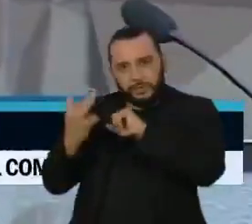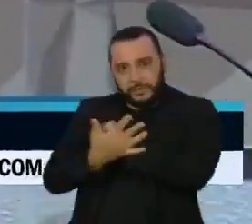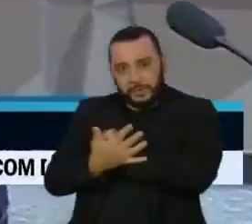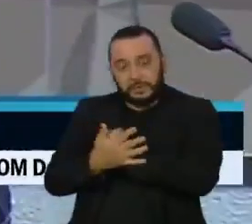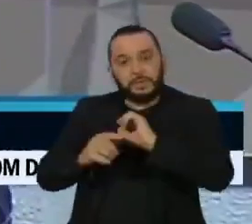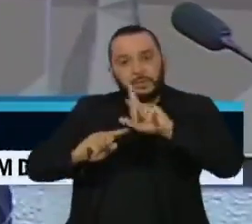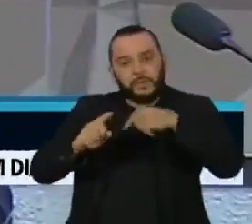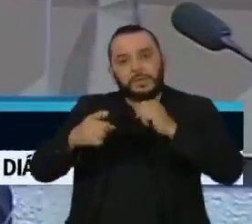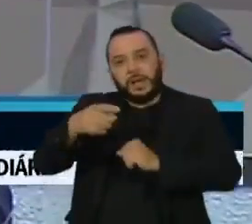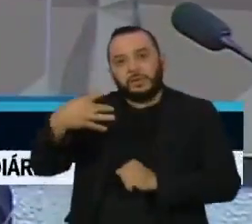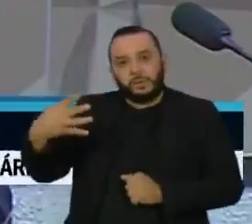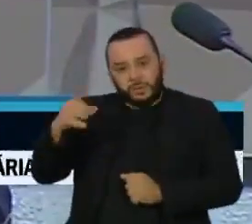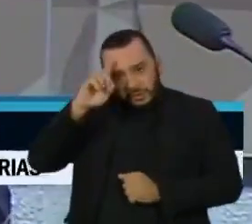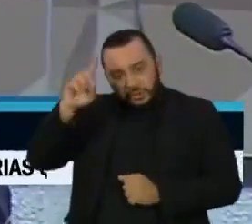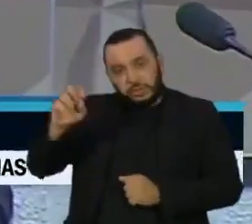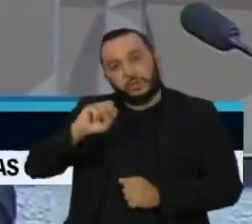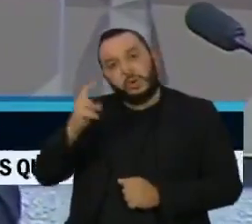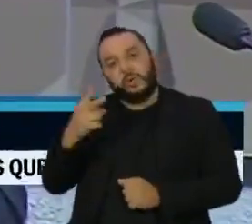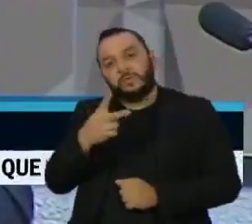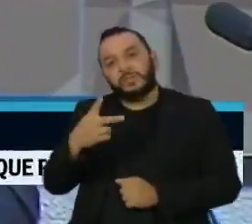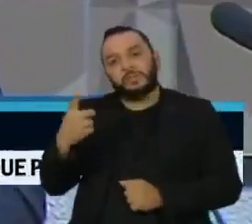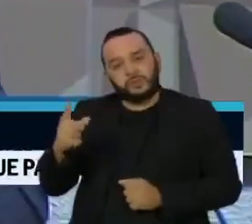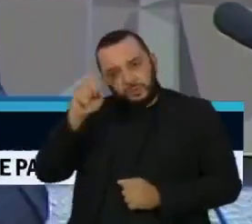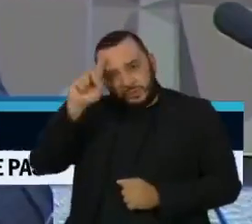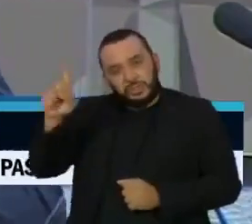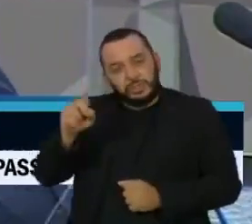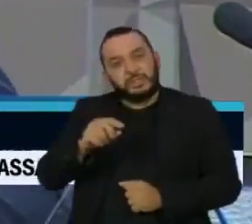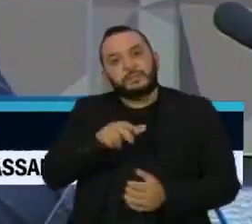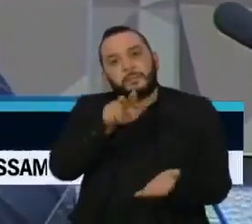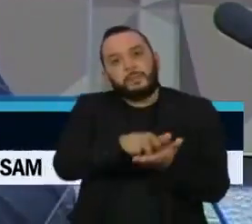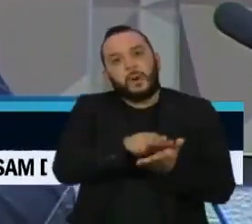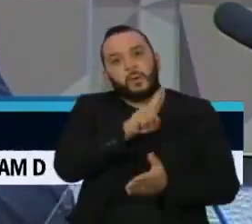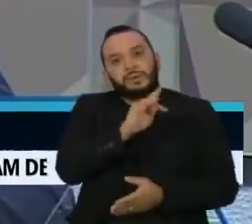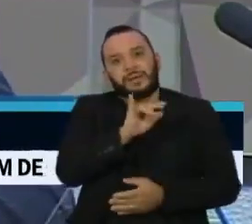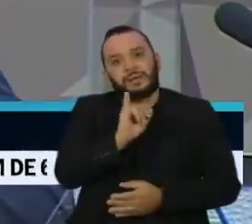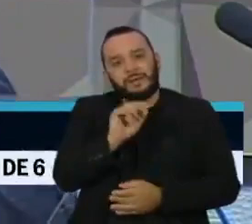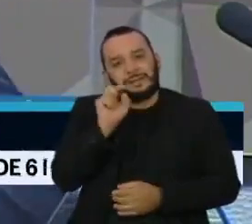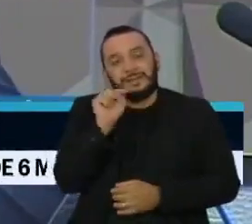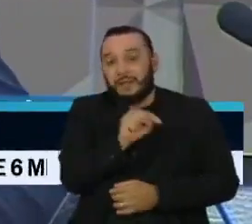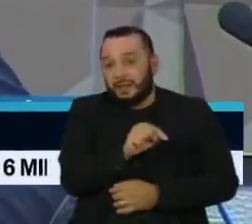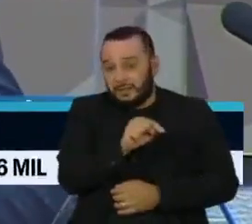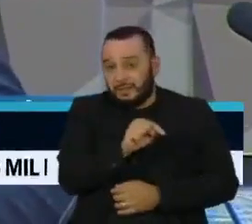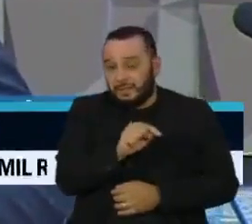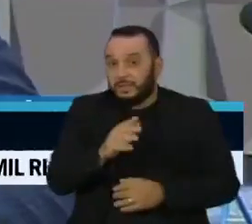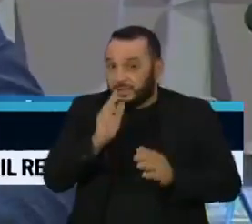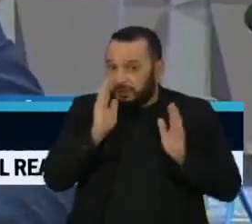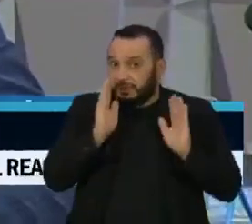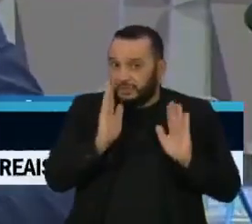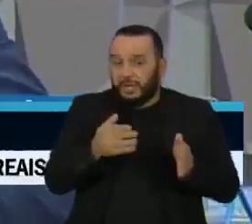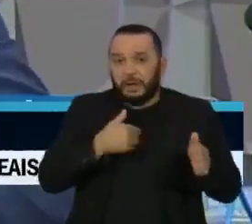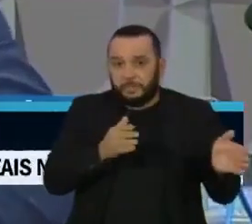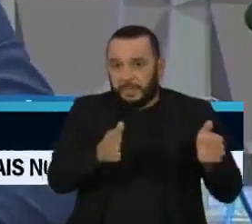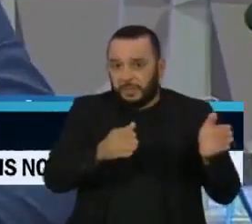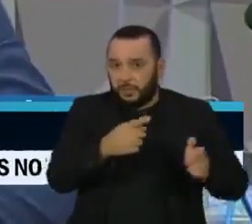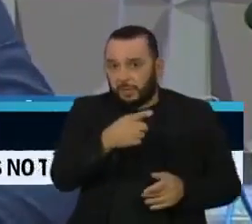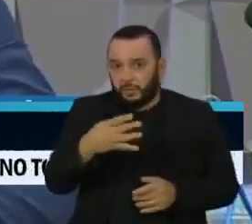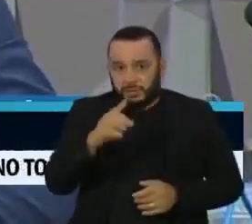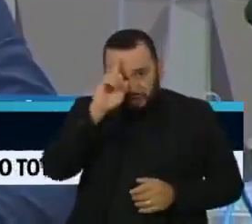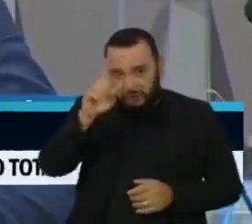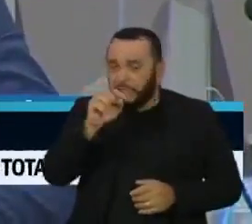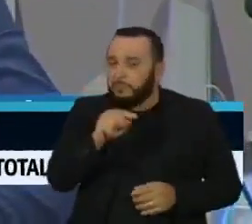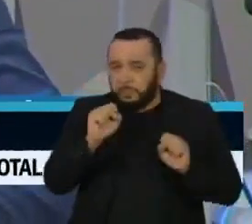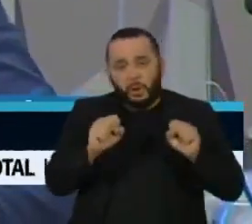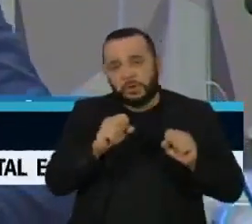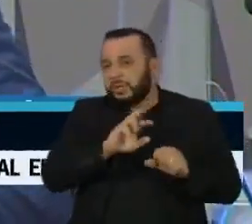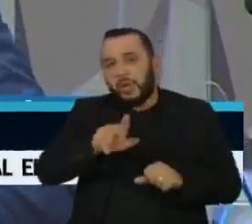após 14 dias ou 21 dias para quem estava em UTI, se esses pacientes já tinham passado dessa data, o CID poderia já